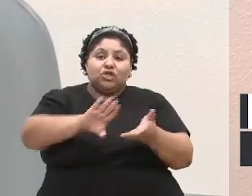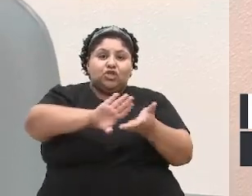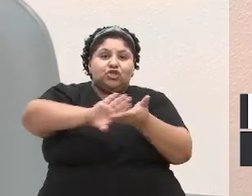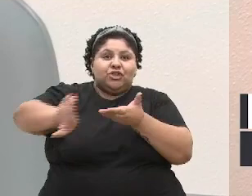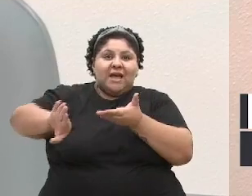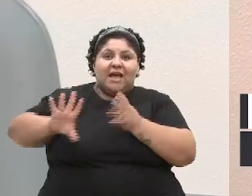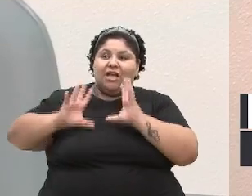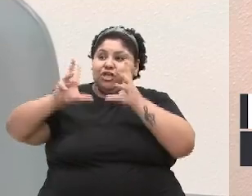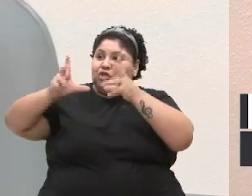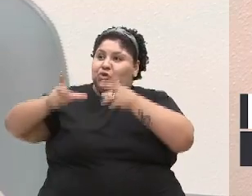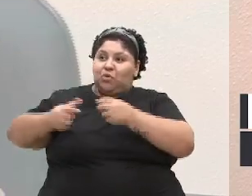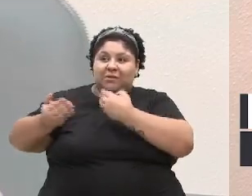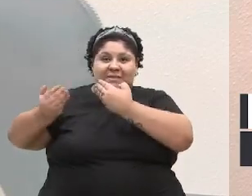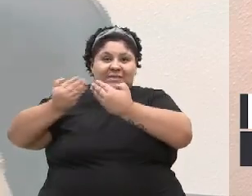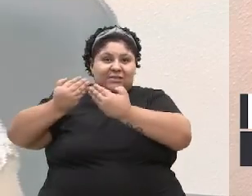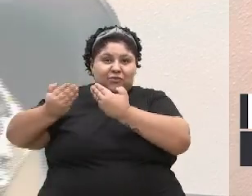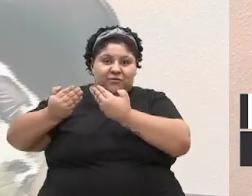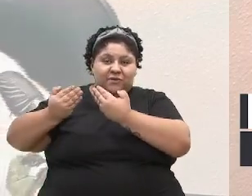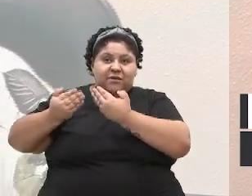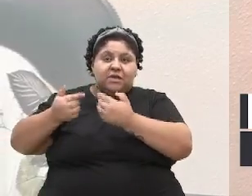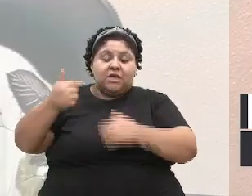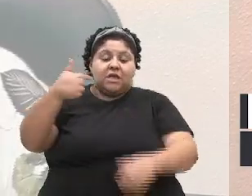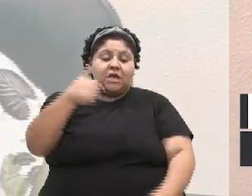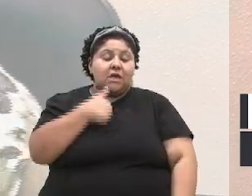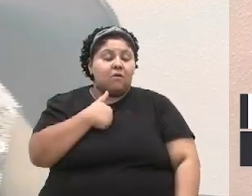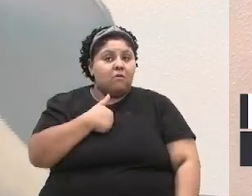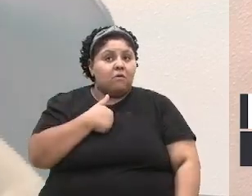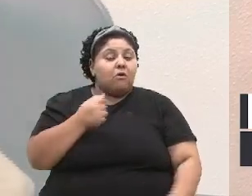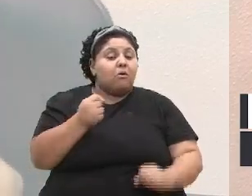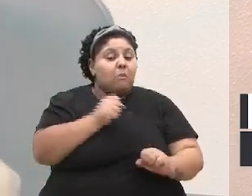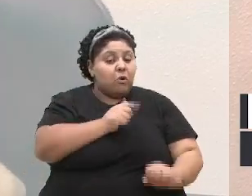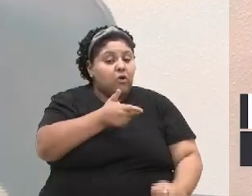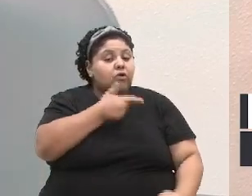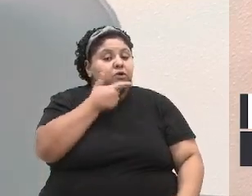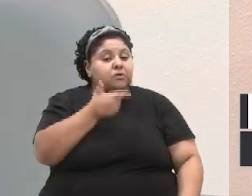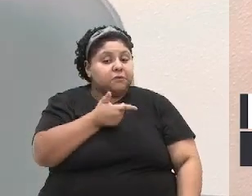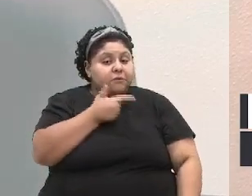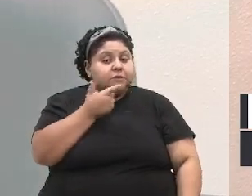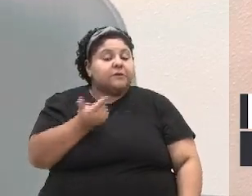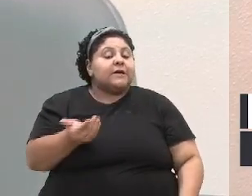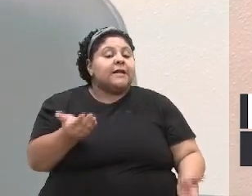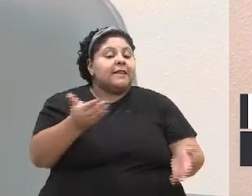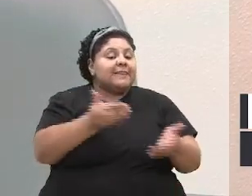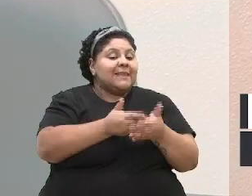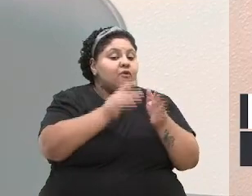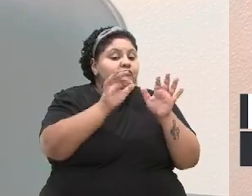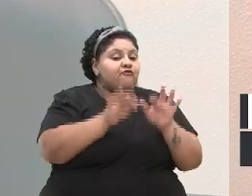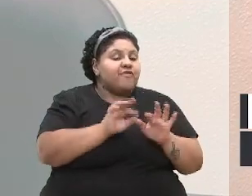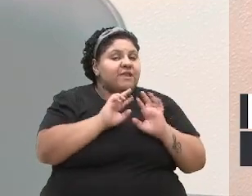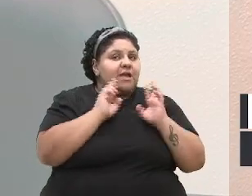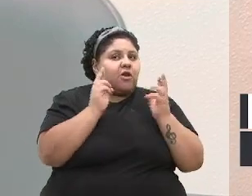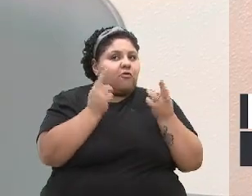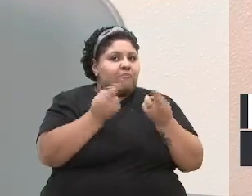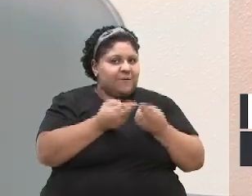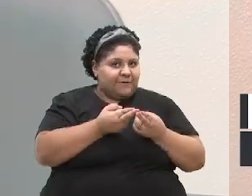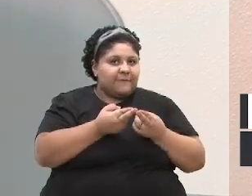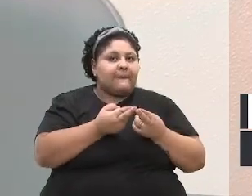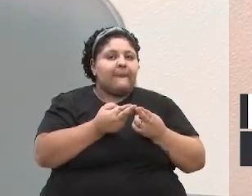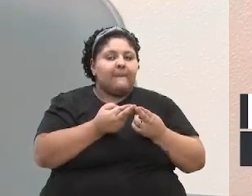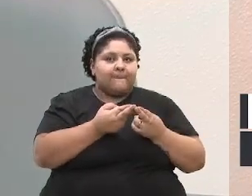dúvidas necessárias, e eu posso dizer que fiquei até o final da reunião. Até o